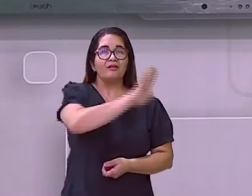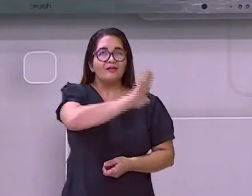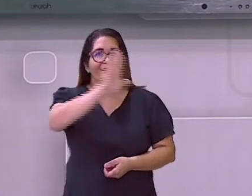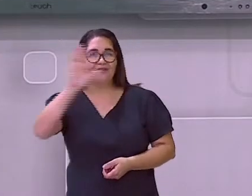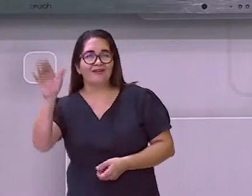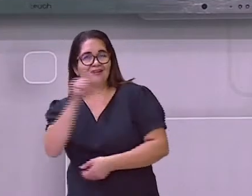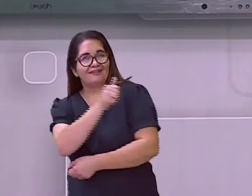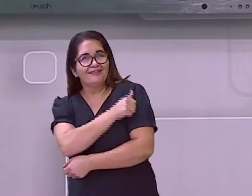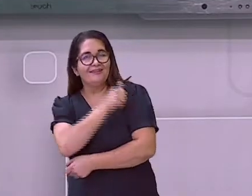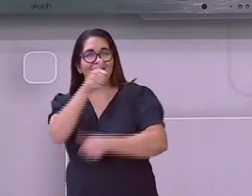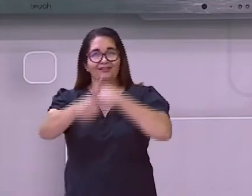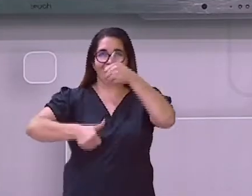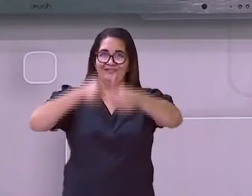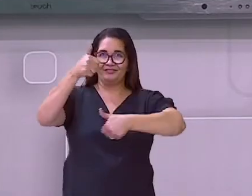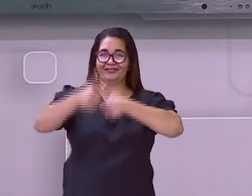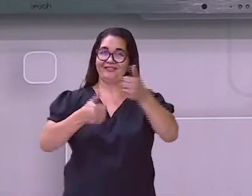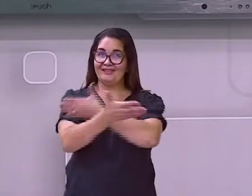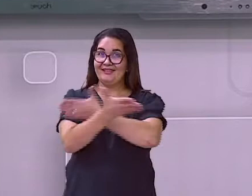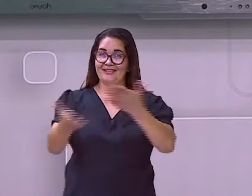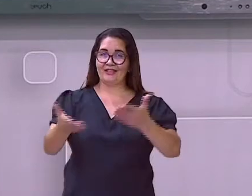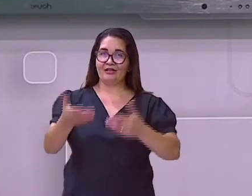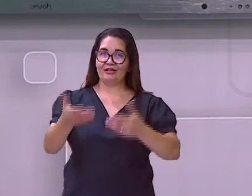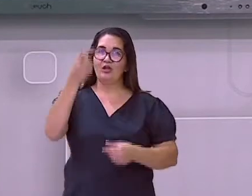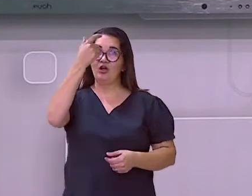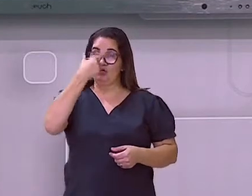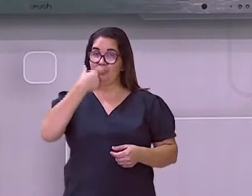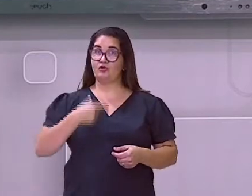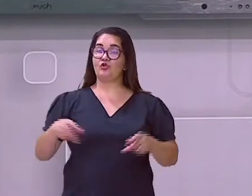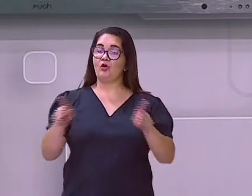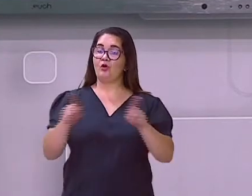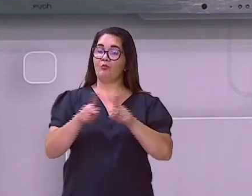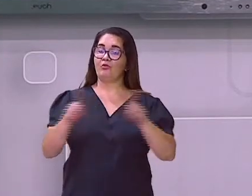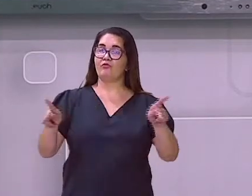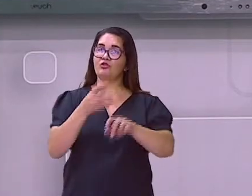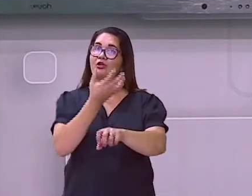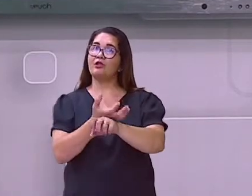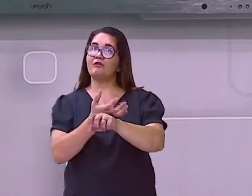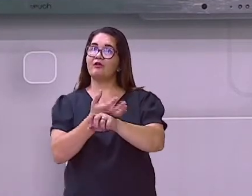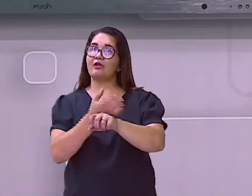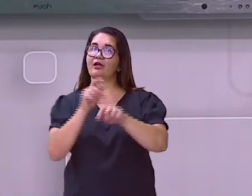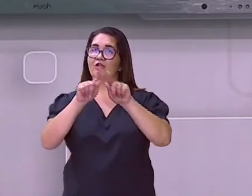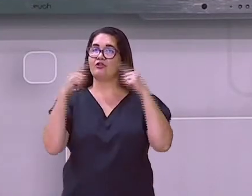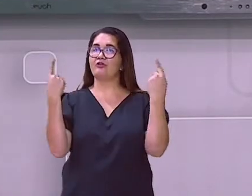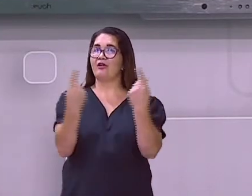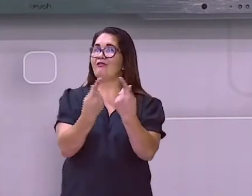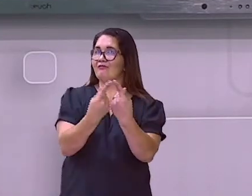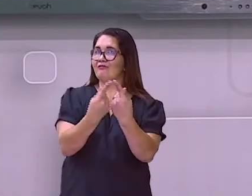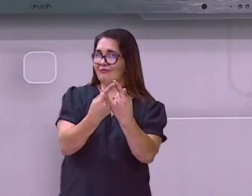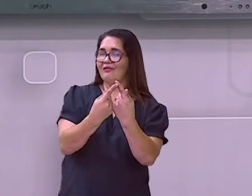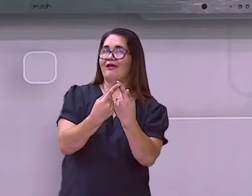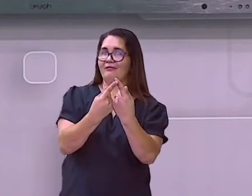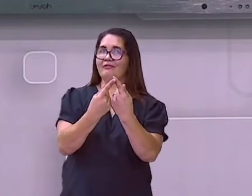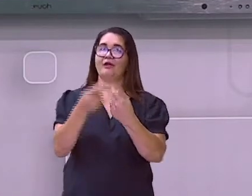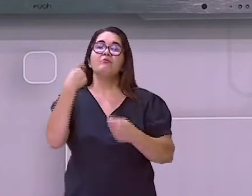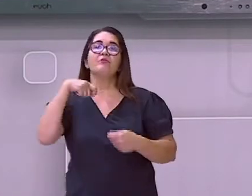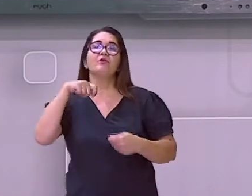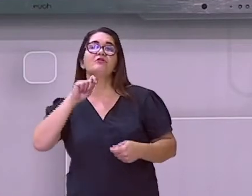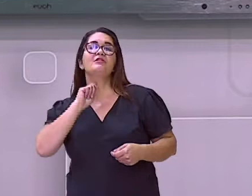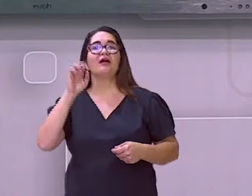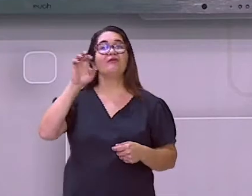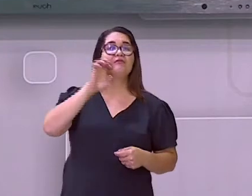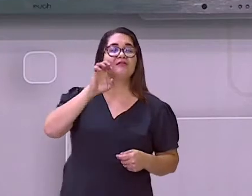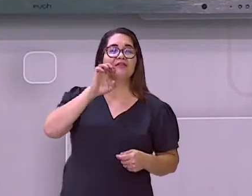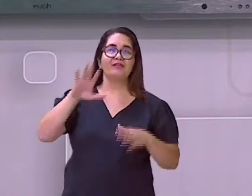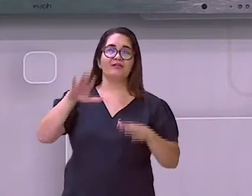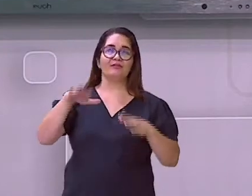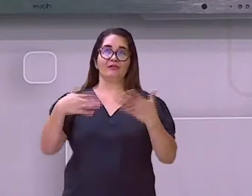Olá, estudante! Tudo bem? Eu sou Eliane, sua professora de Geografia. Essa é a nossa aula de número